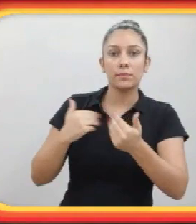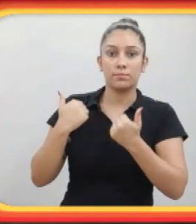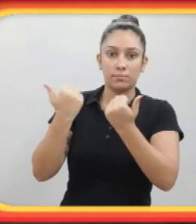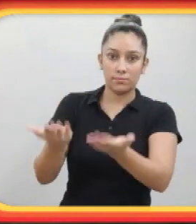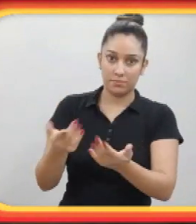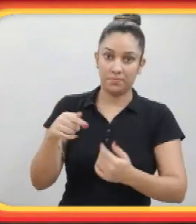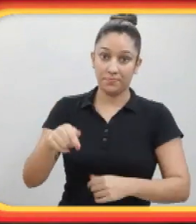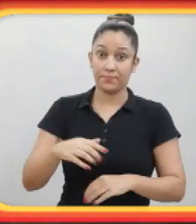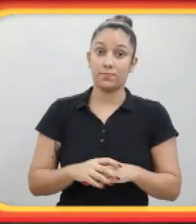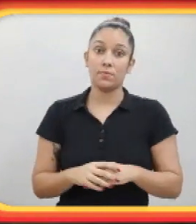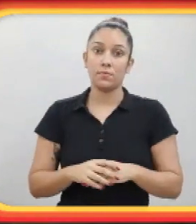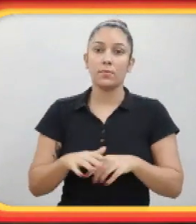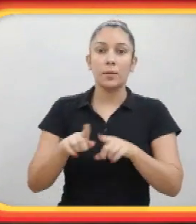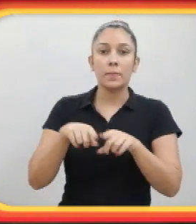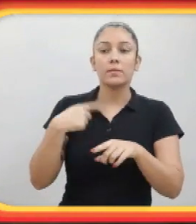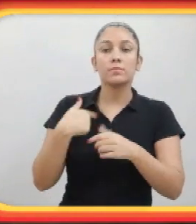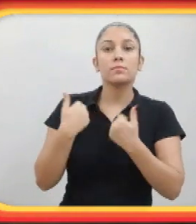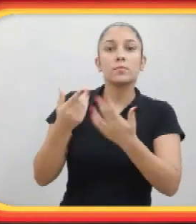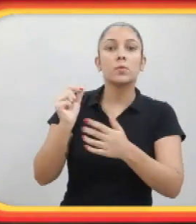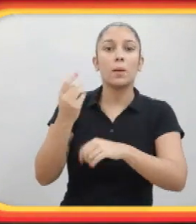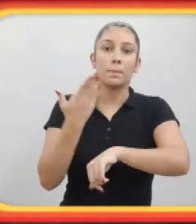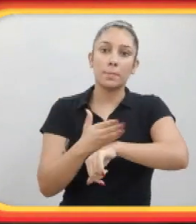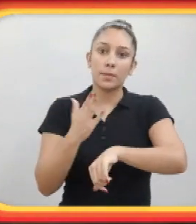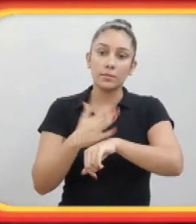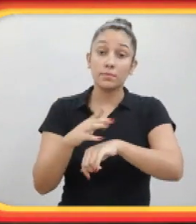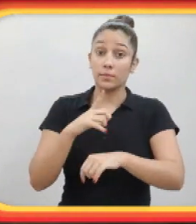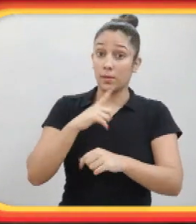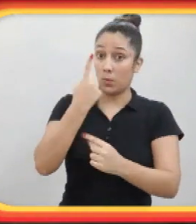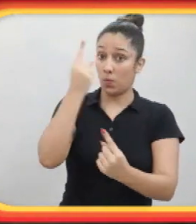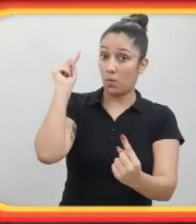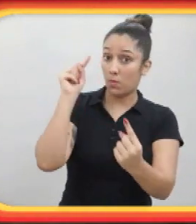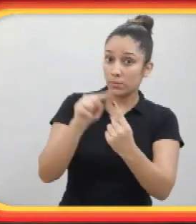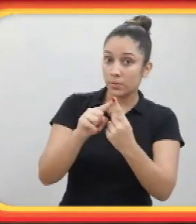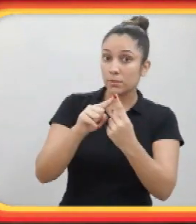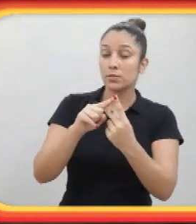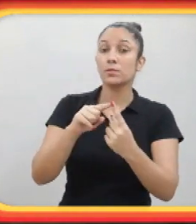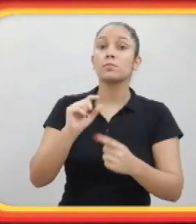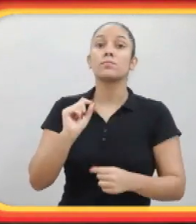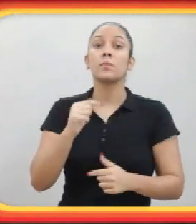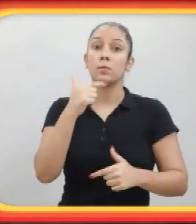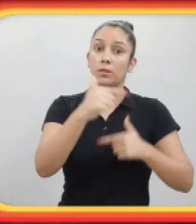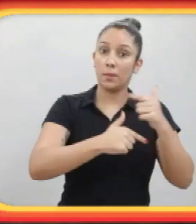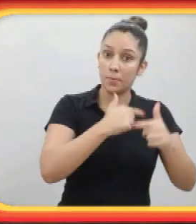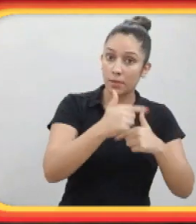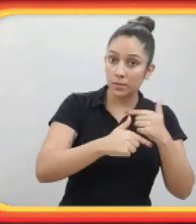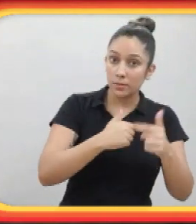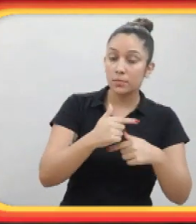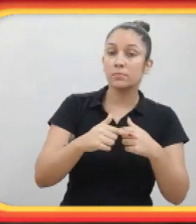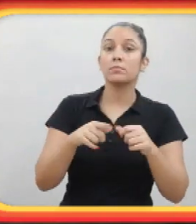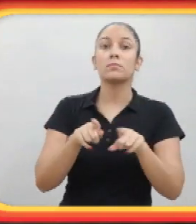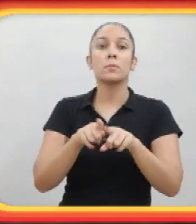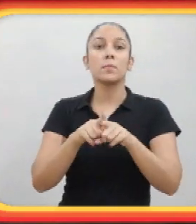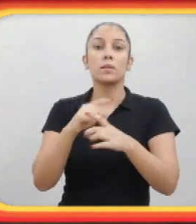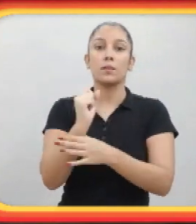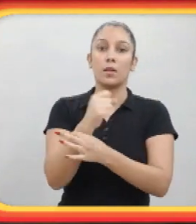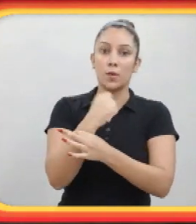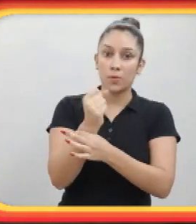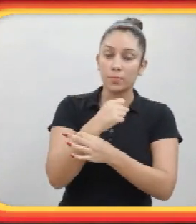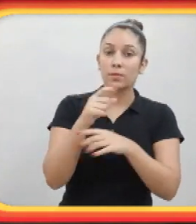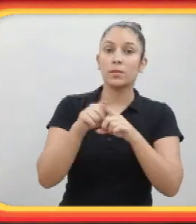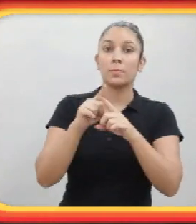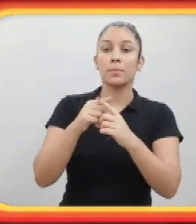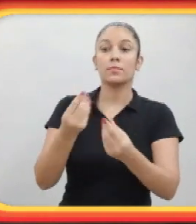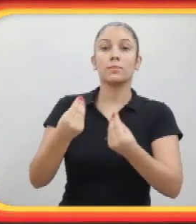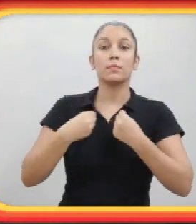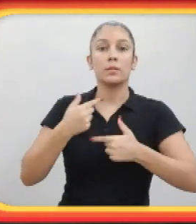abordagem lúdica, a gente traz a brincadeira, mas todo o nosso trabalho, toda a nossa atividade